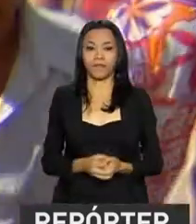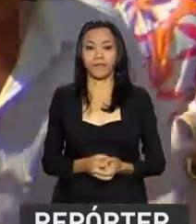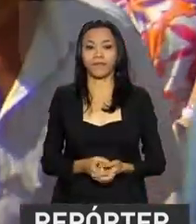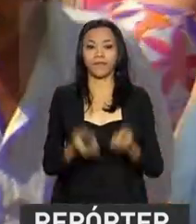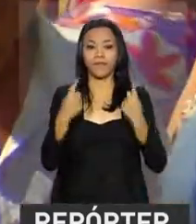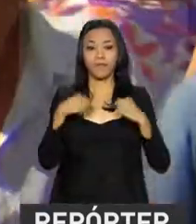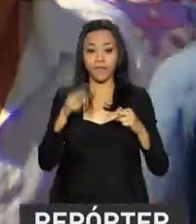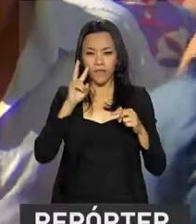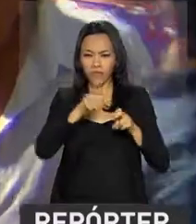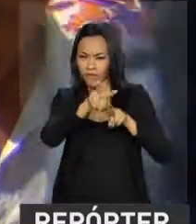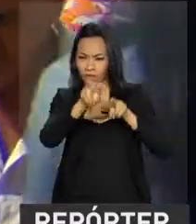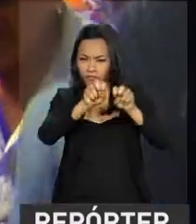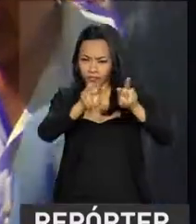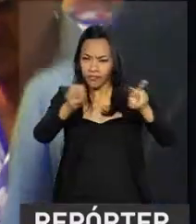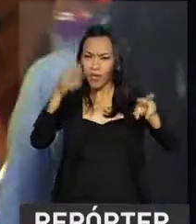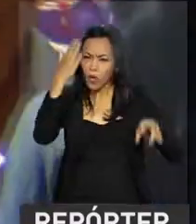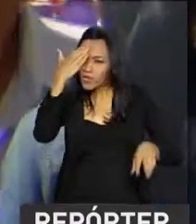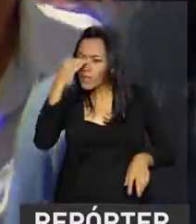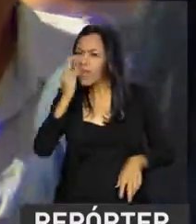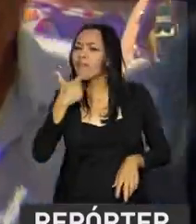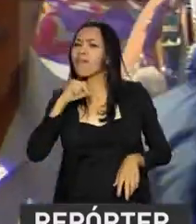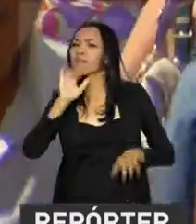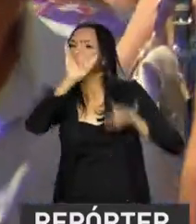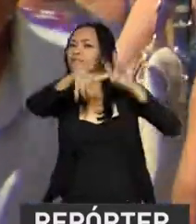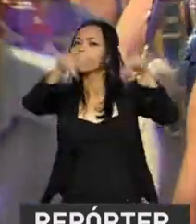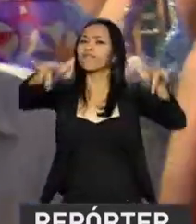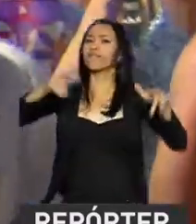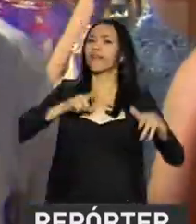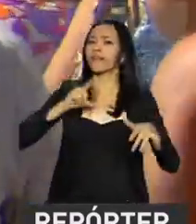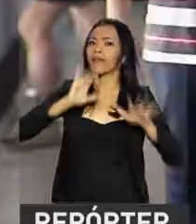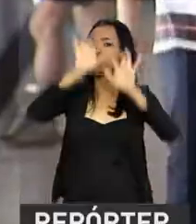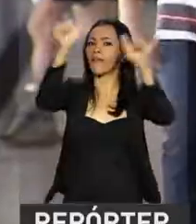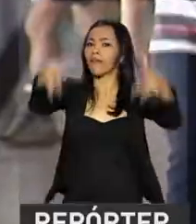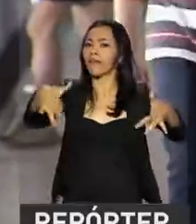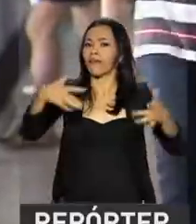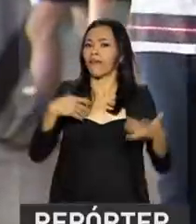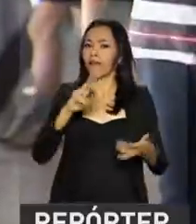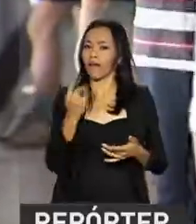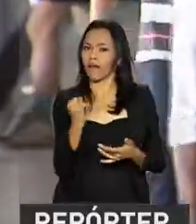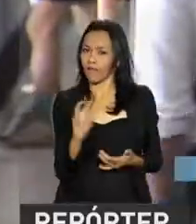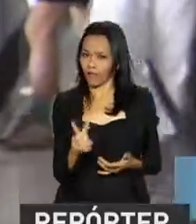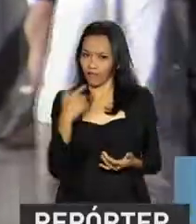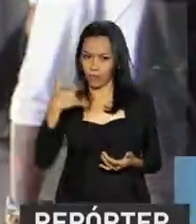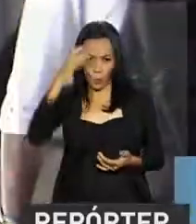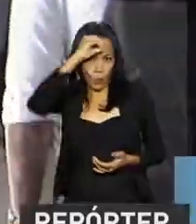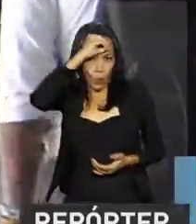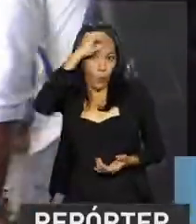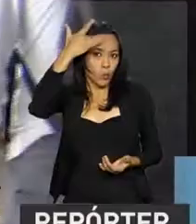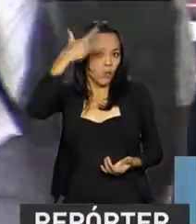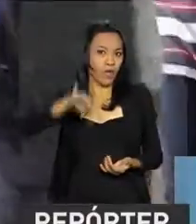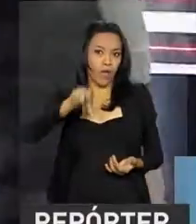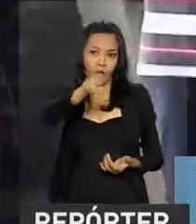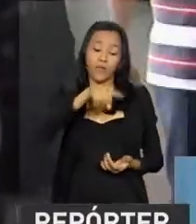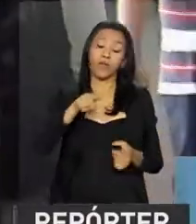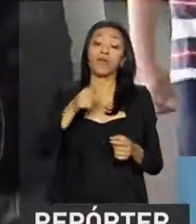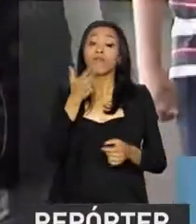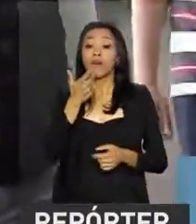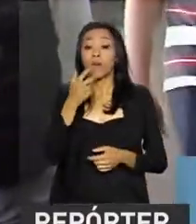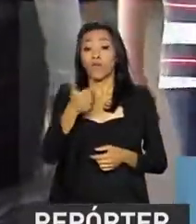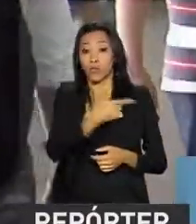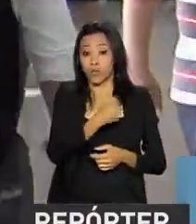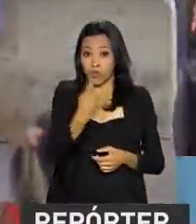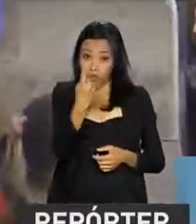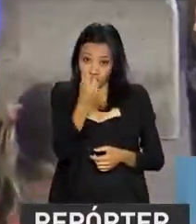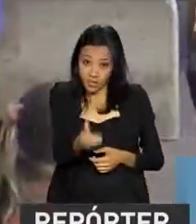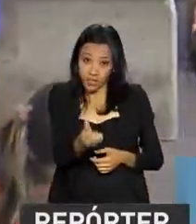No meio da multidão, como saber quem tem o vírus HIV no sangue? Um relatório do Ministério da Saúde estima que em